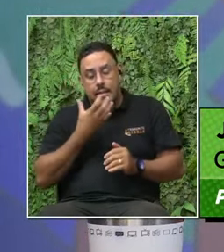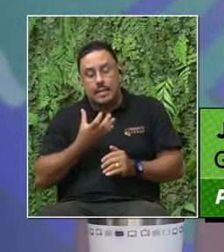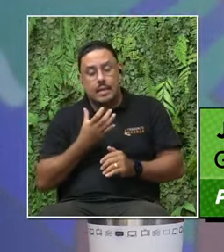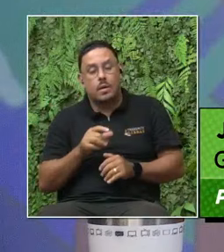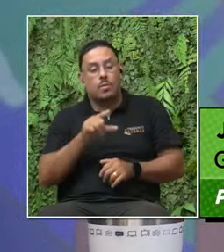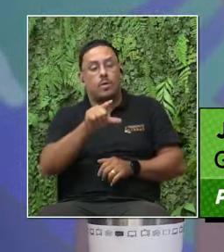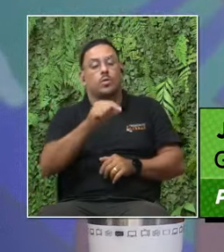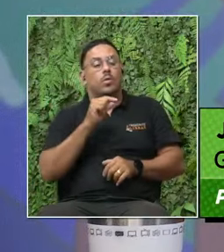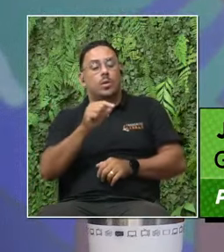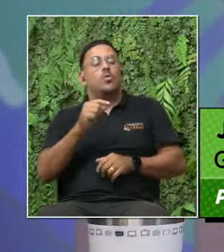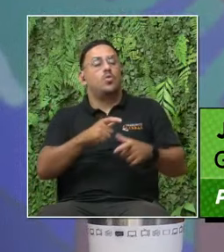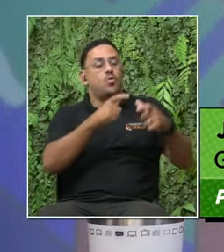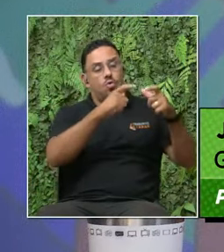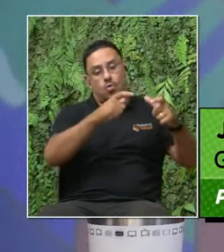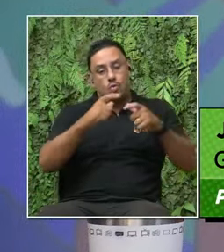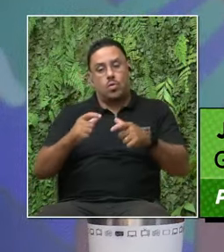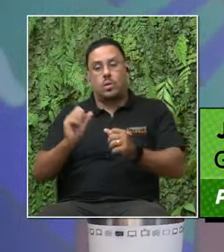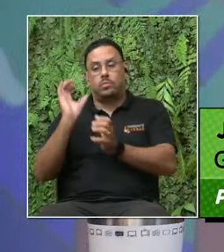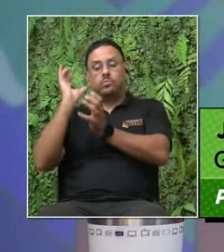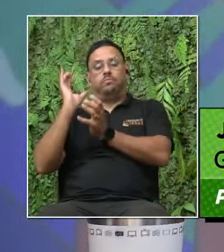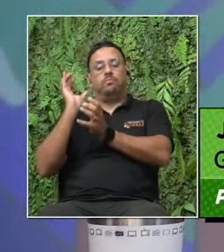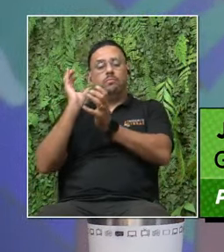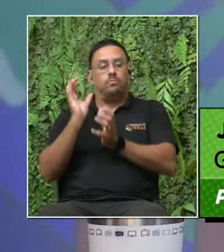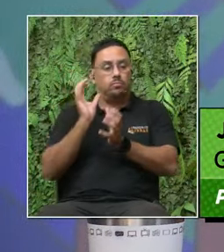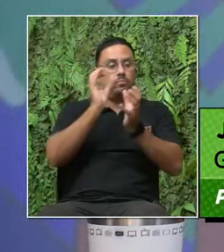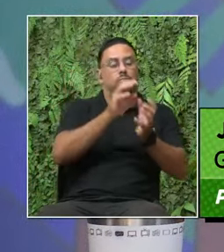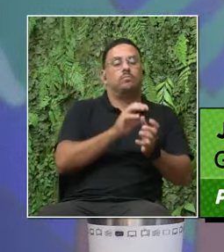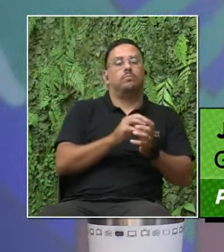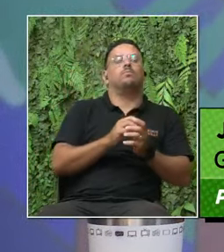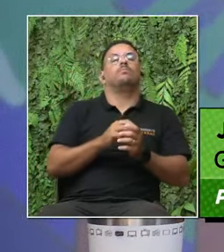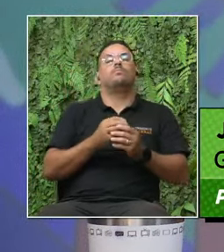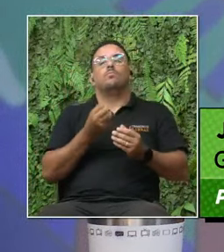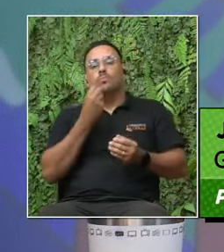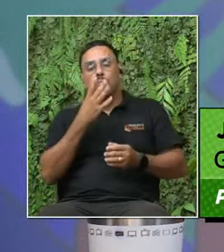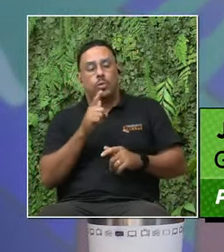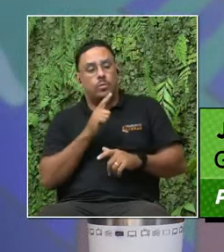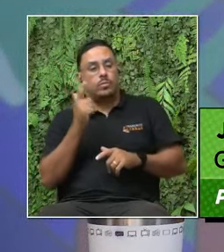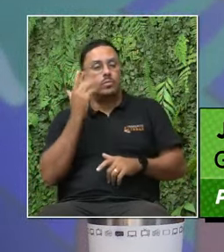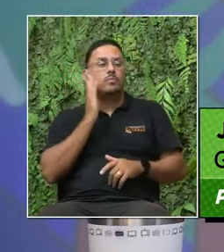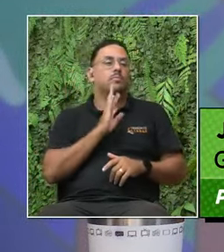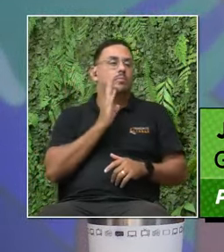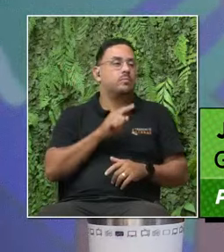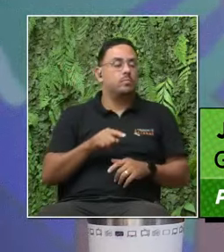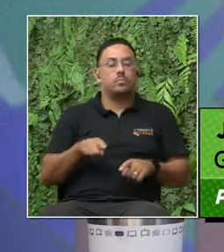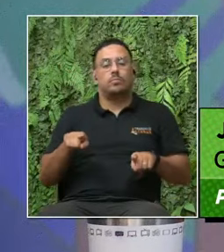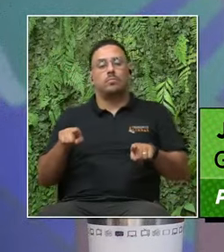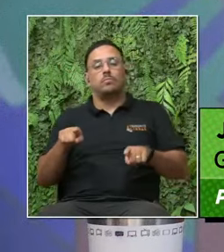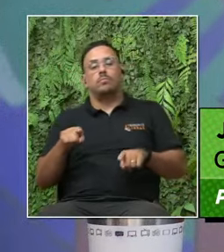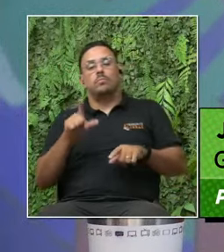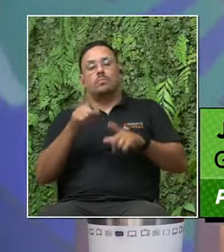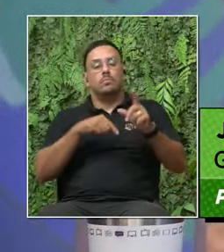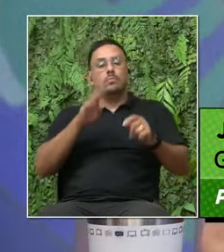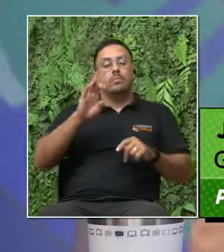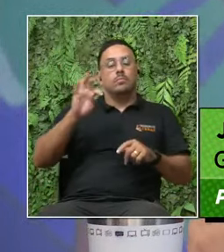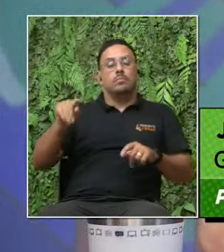uma instituição para receber cestas básicas um lance muito legal da estrela Bet e também da